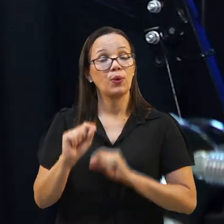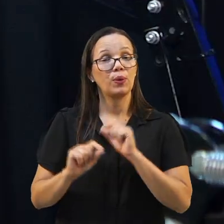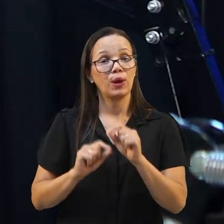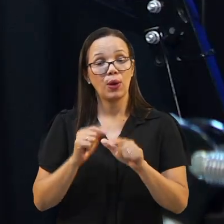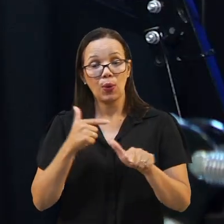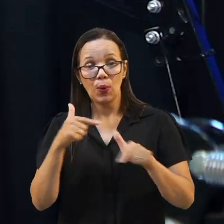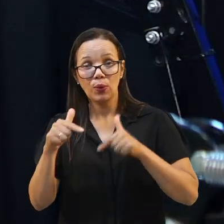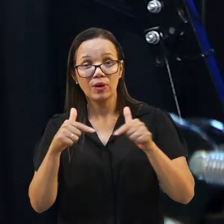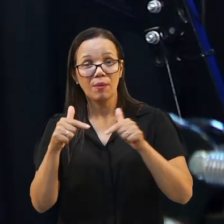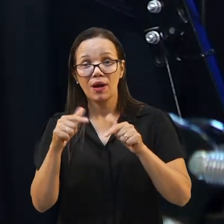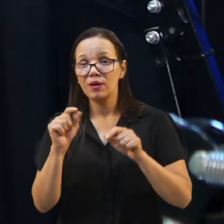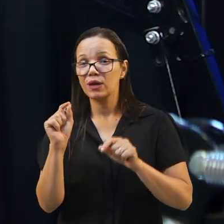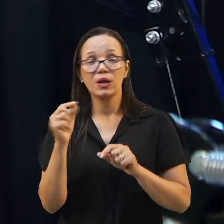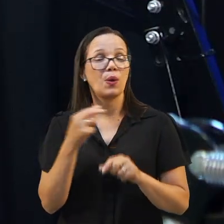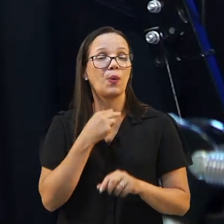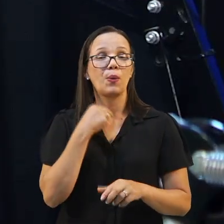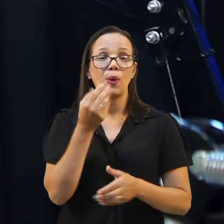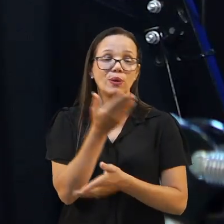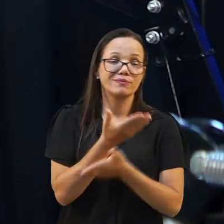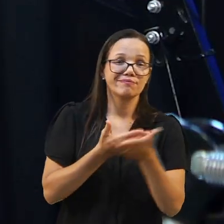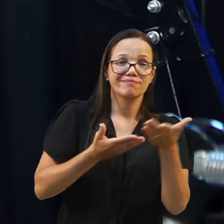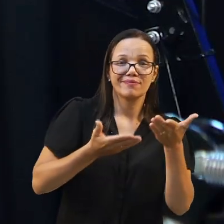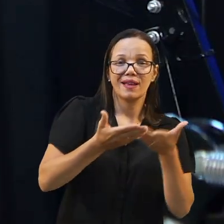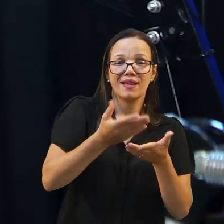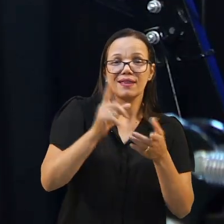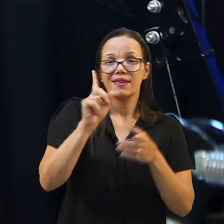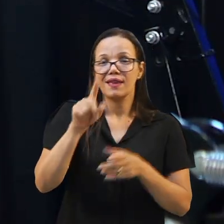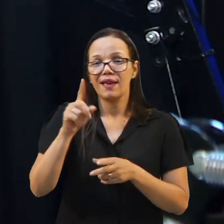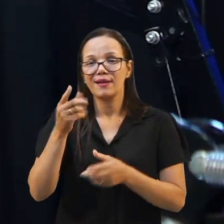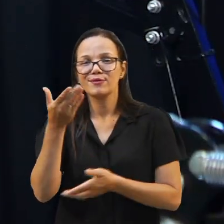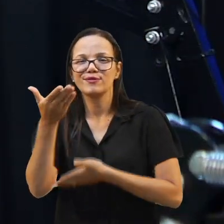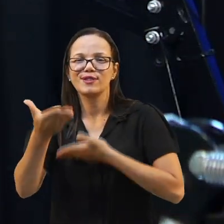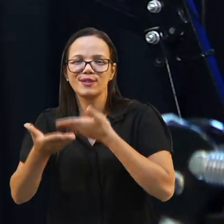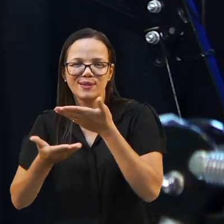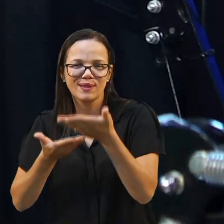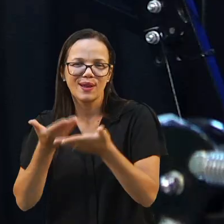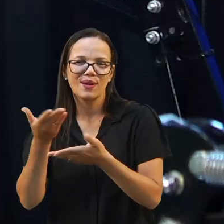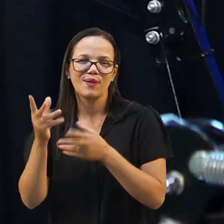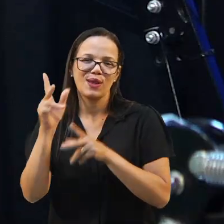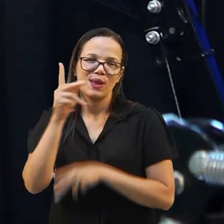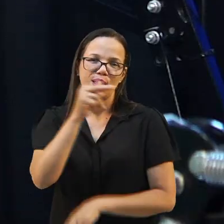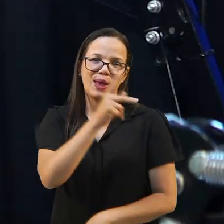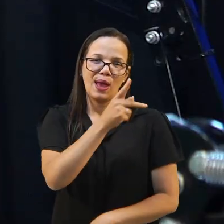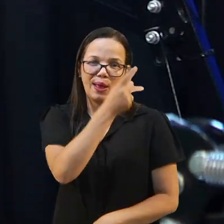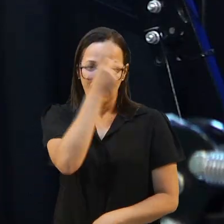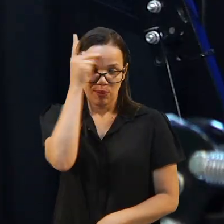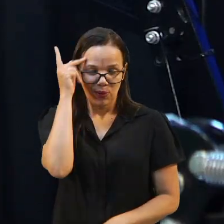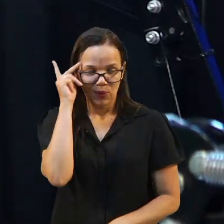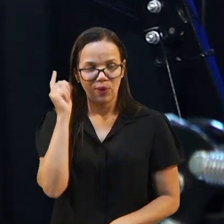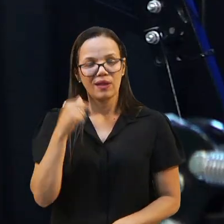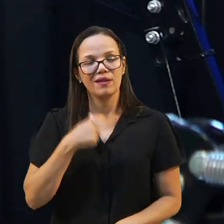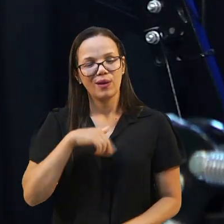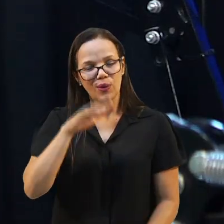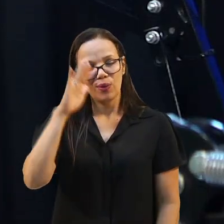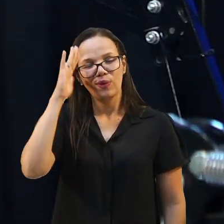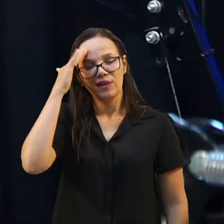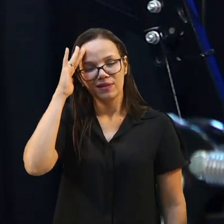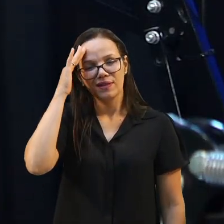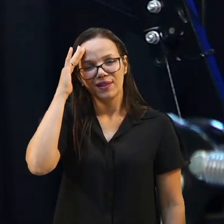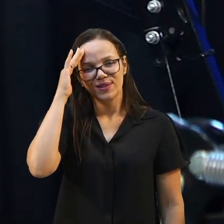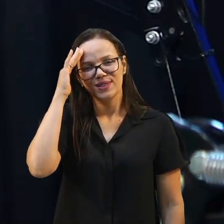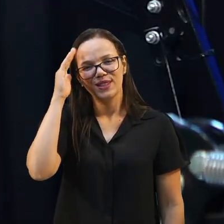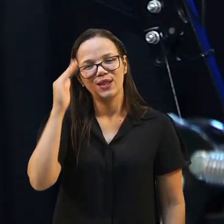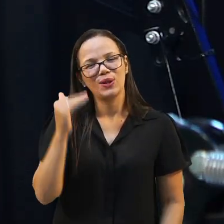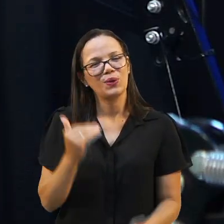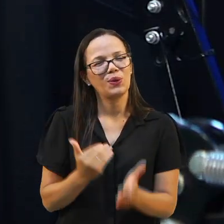é intransferível, que é de servir o público. E eu, desde o princípio, entendi muito esse